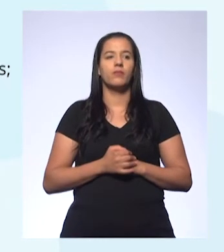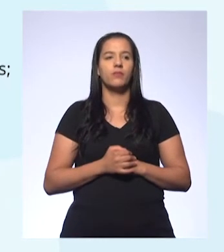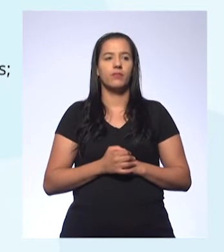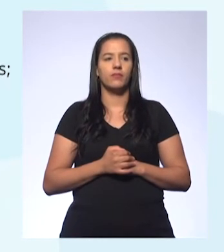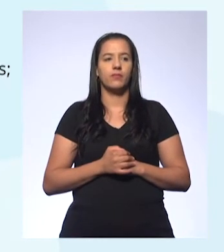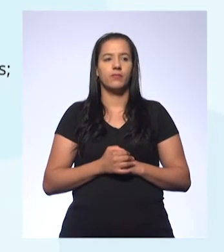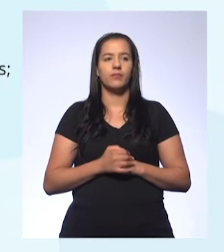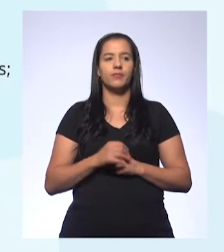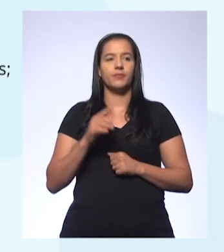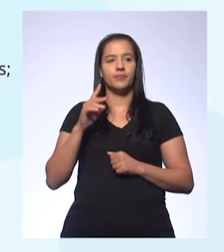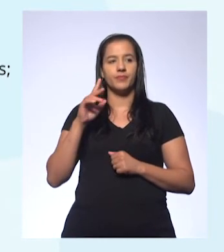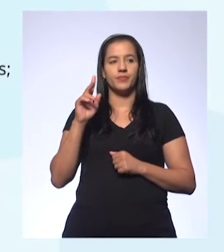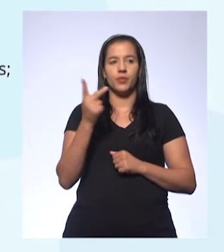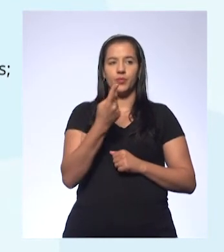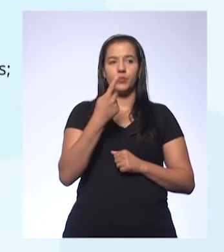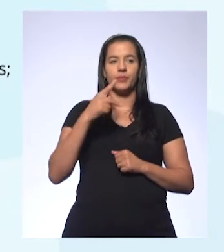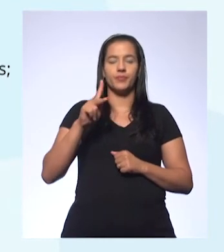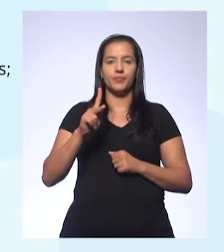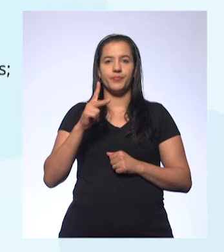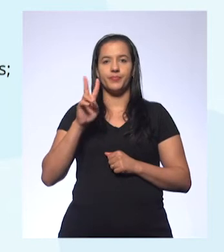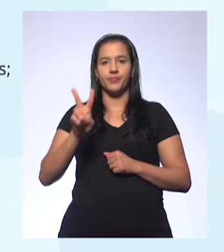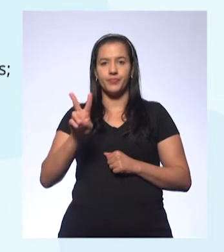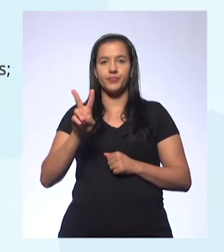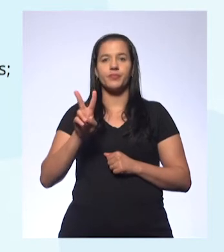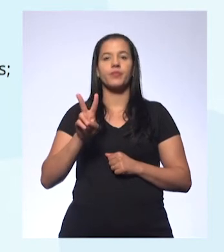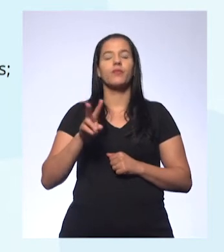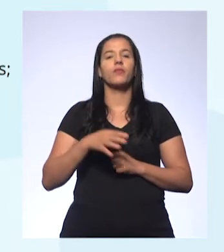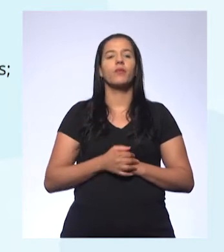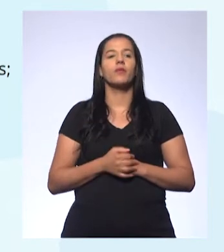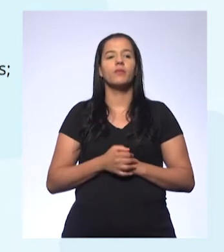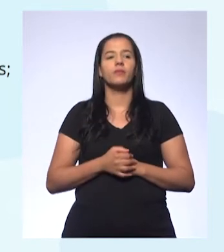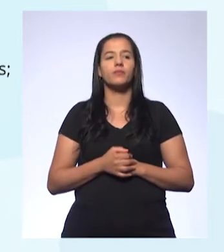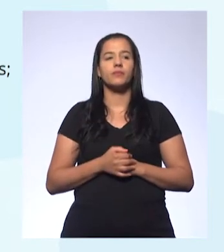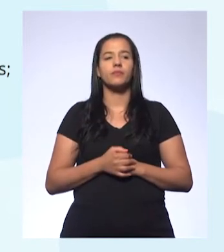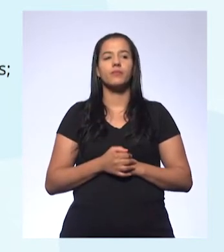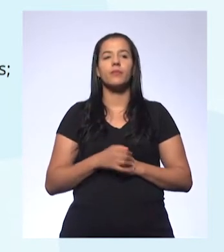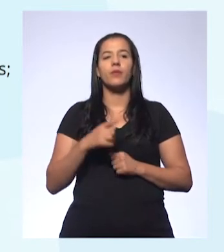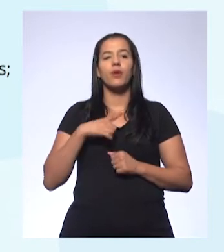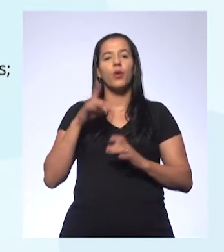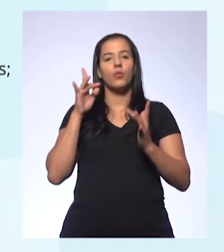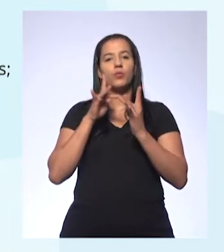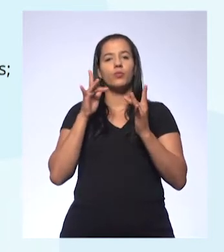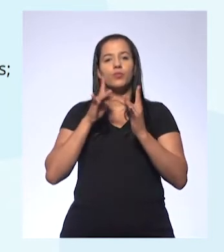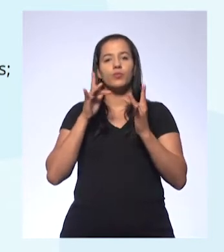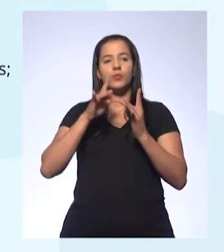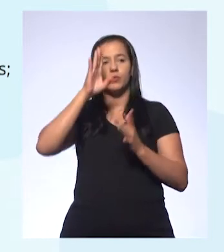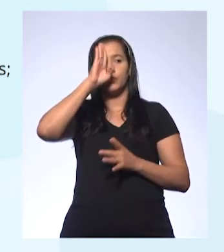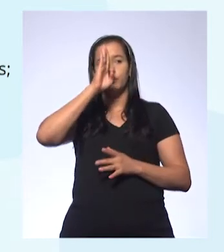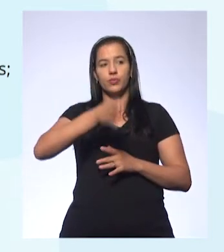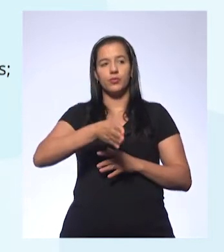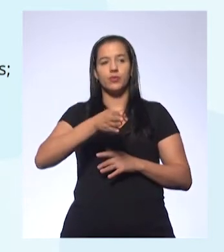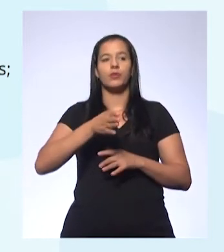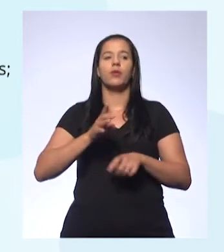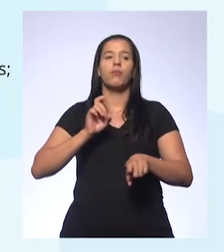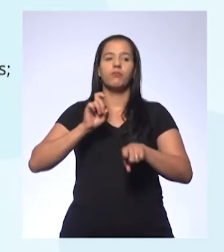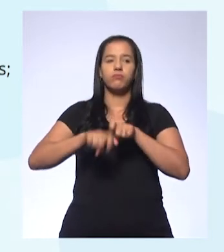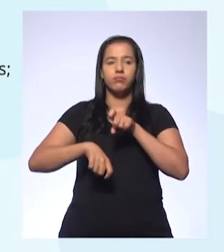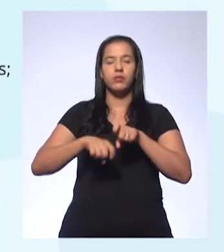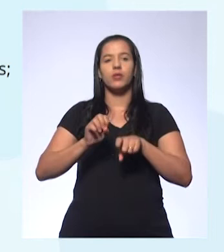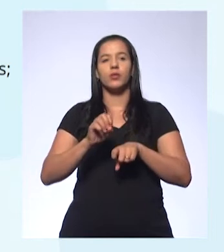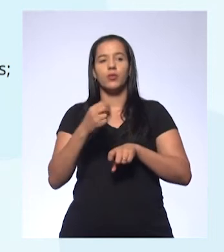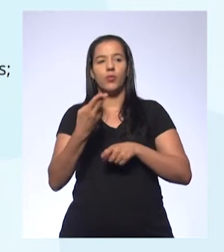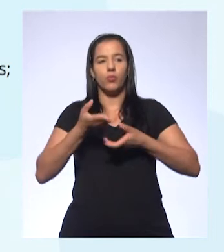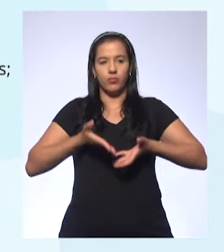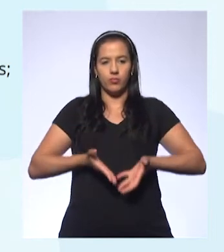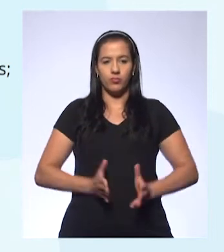o papilomavírus humano, ou human papilomavírus, tá? Contato direto com a mucosa, sexo ou transmissão pelo